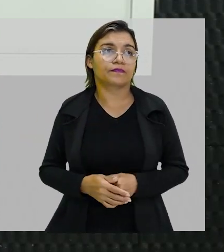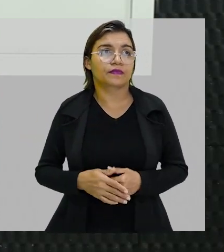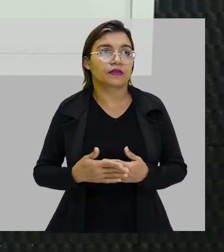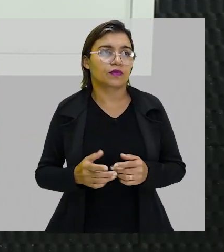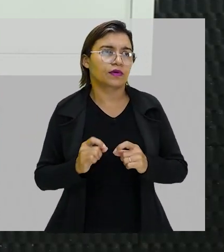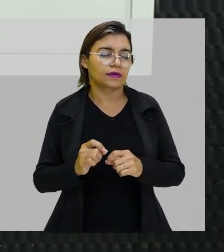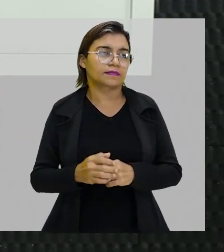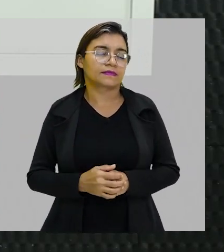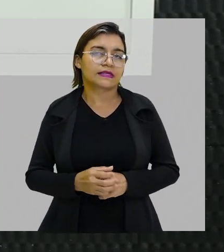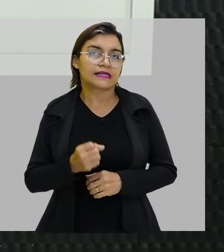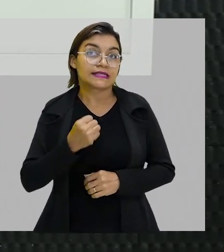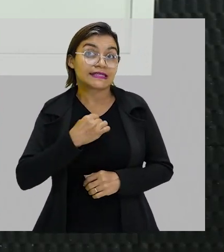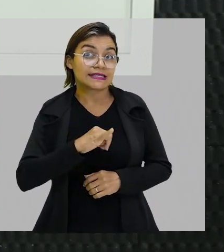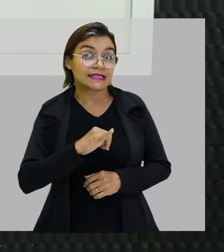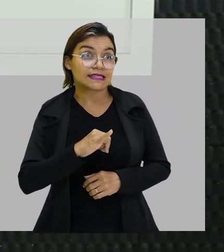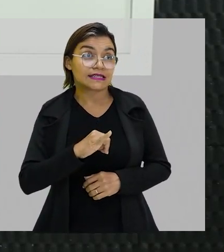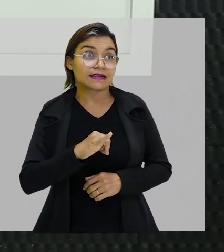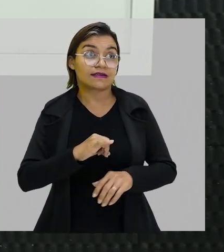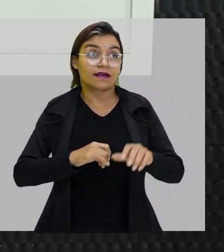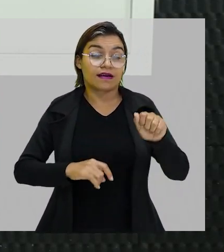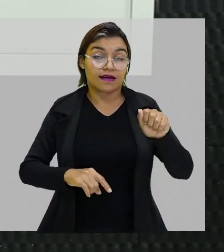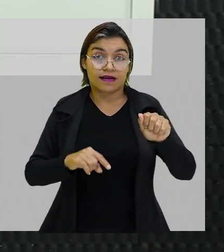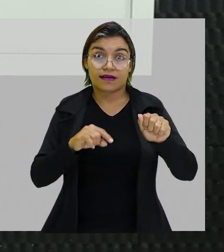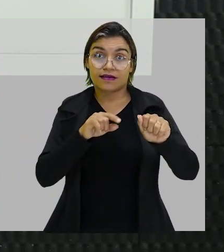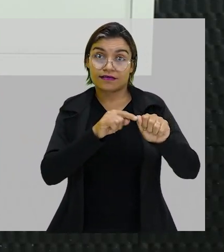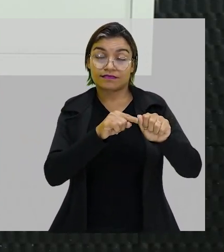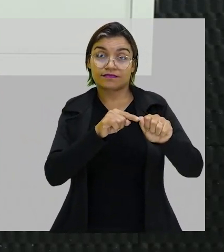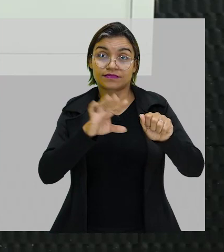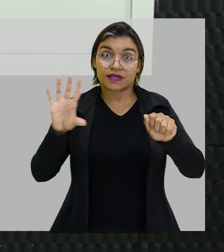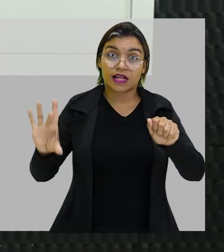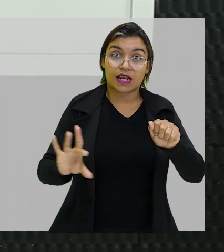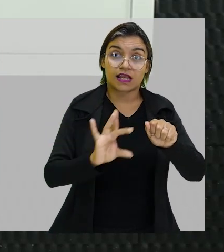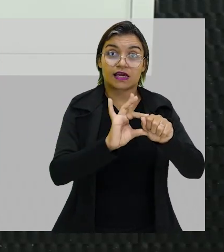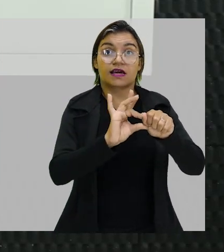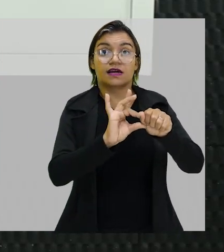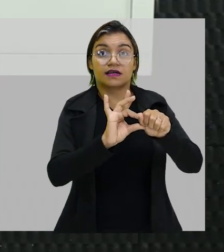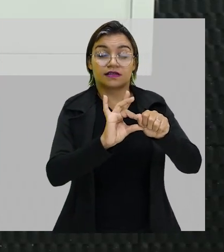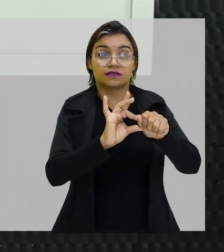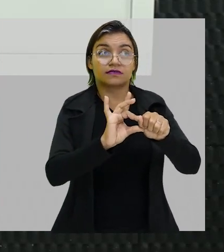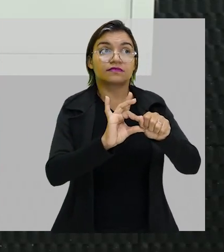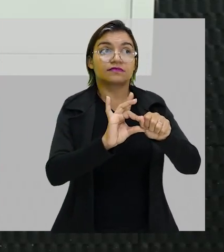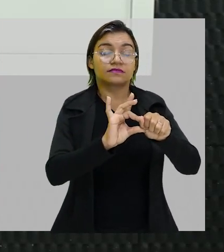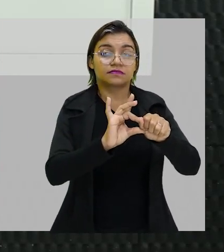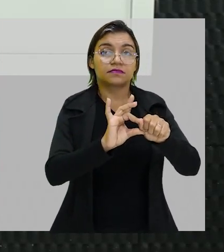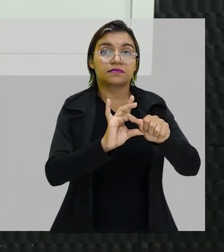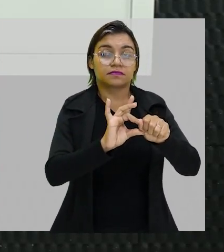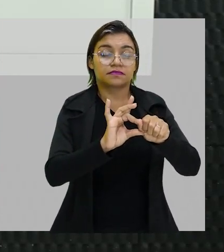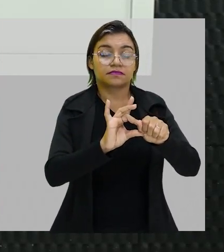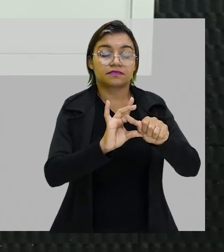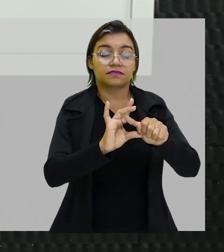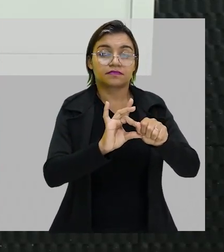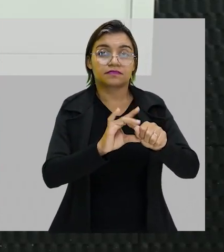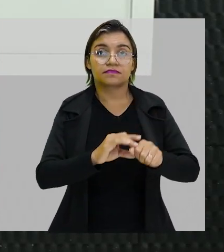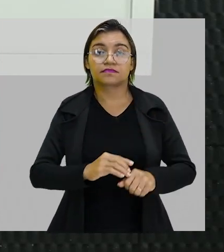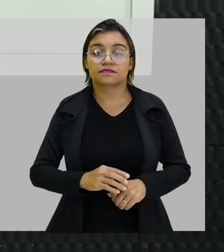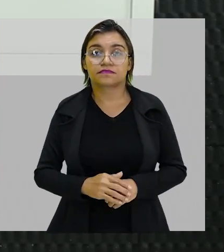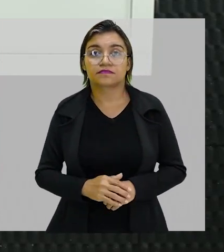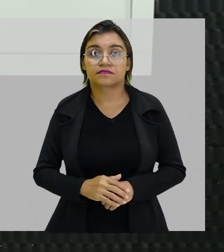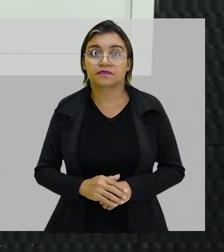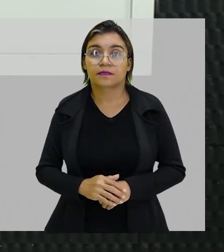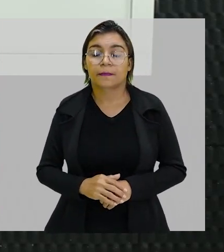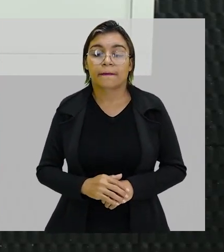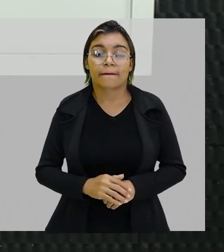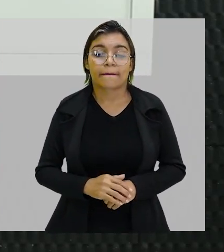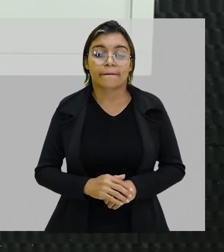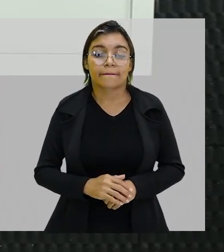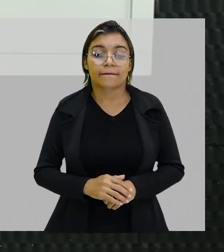lá. Se nós ligarmos em A, então a primeira lá, eu já sei que é ligado em A, ok? Ligado em A.